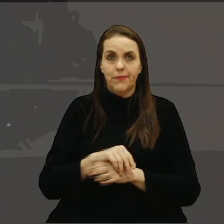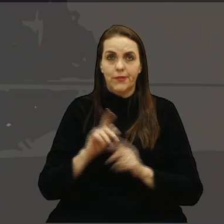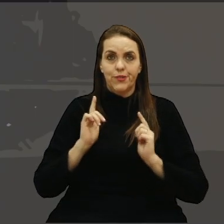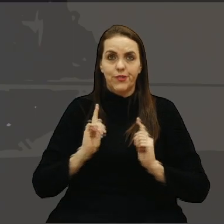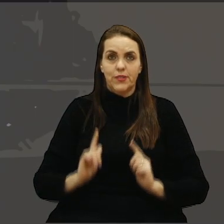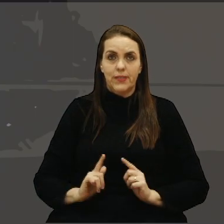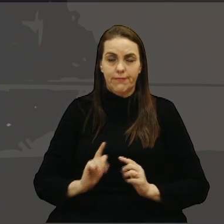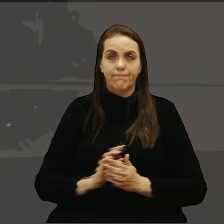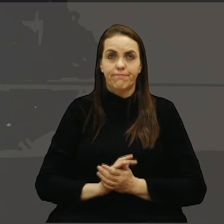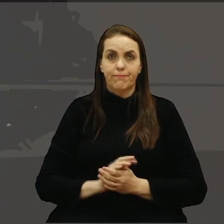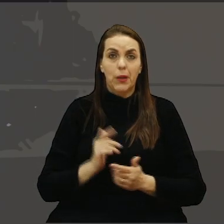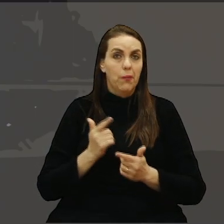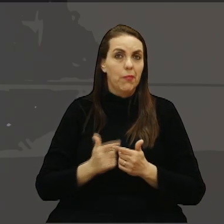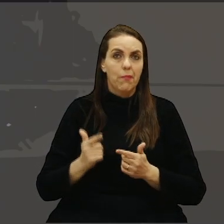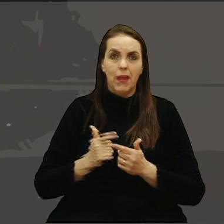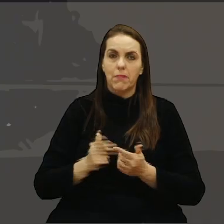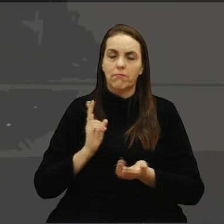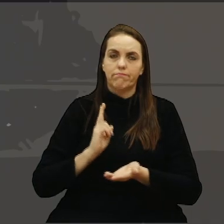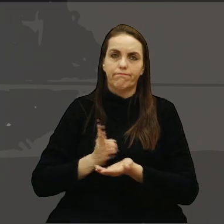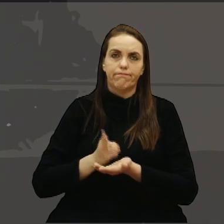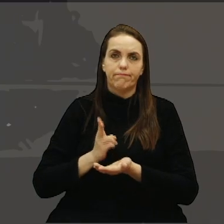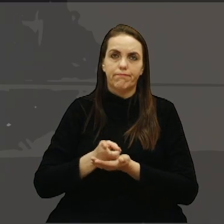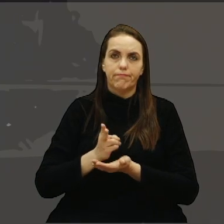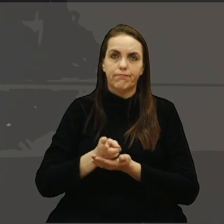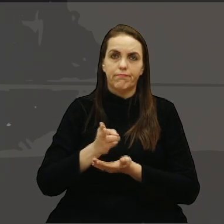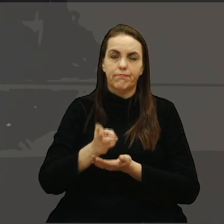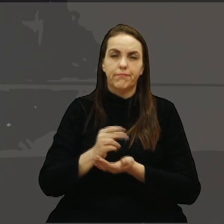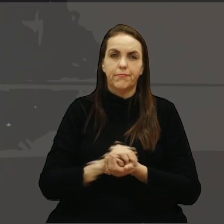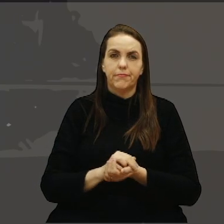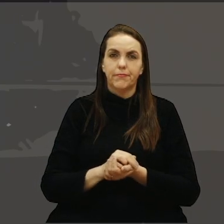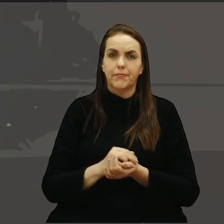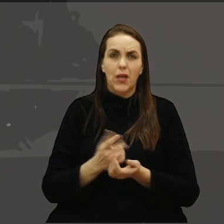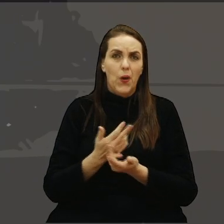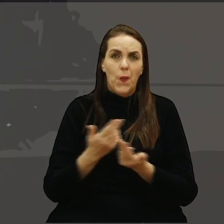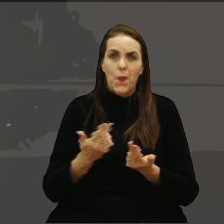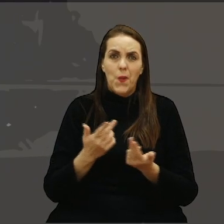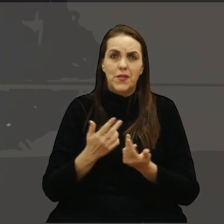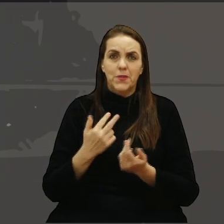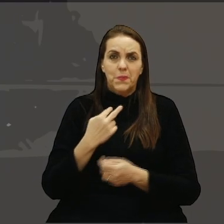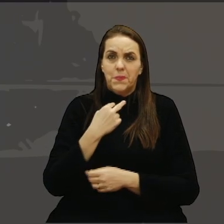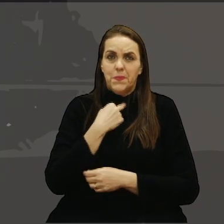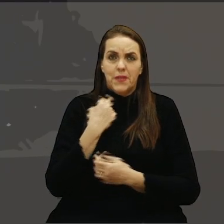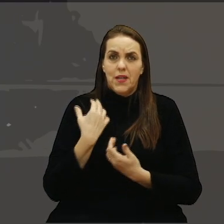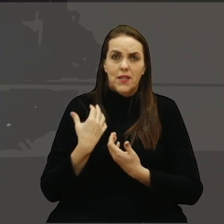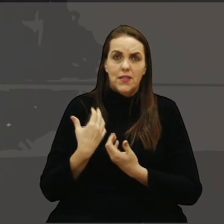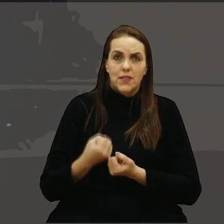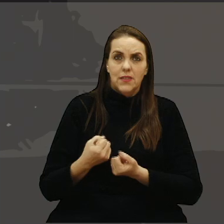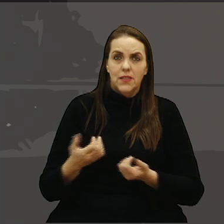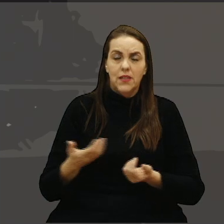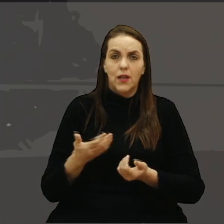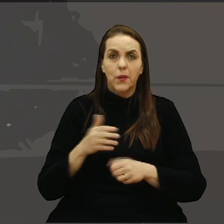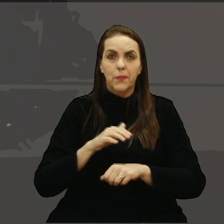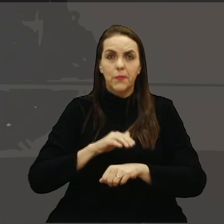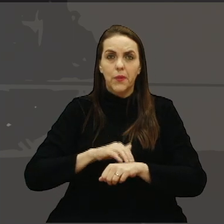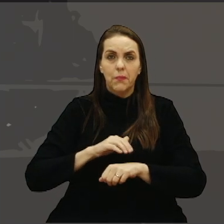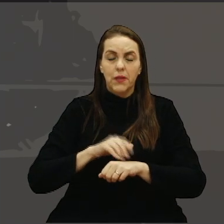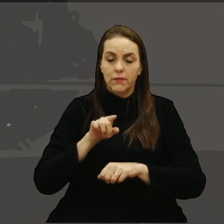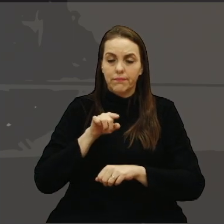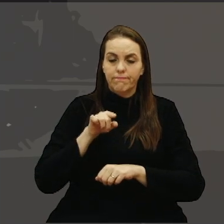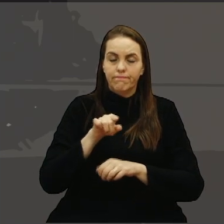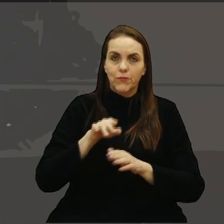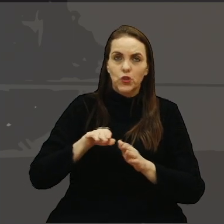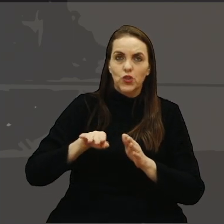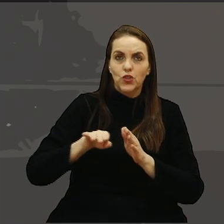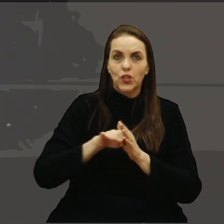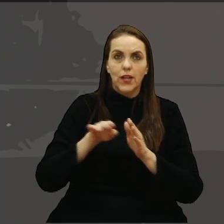gestão e os problemas estão continuando. Então é algo inadmissível no momento que você chega numa